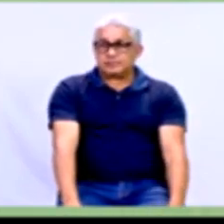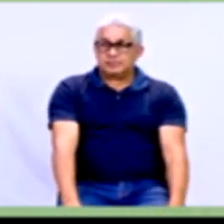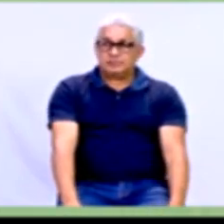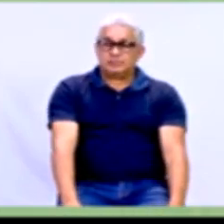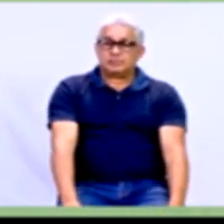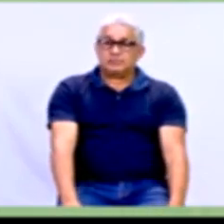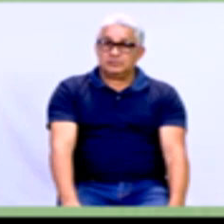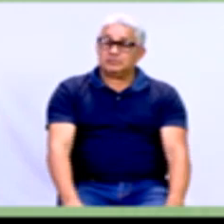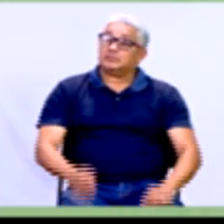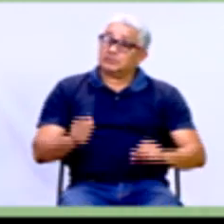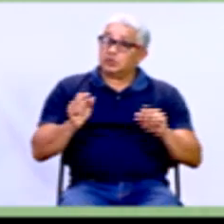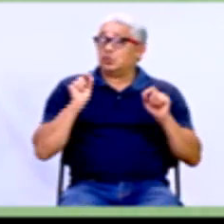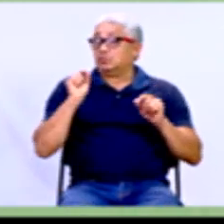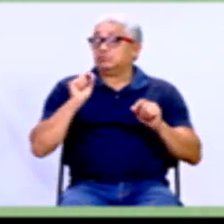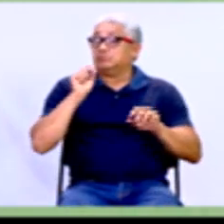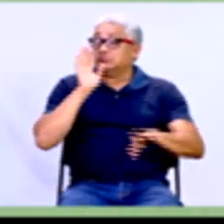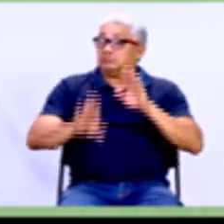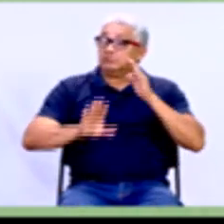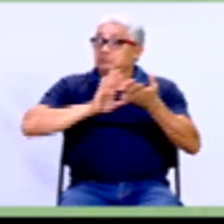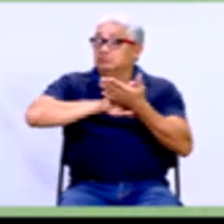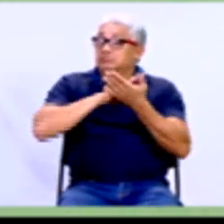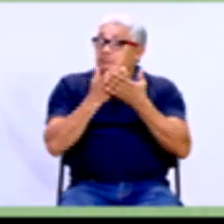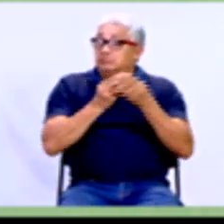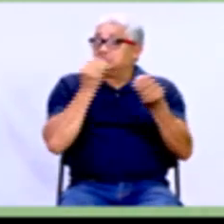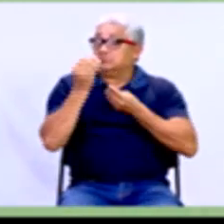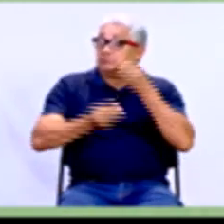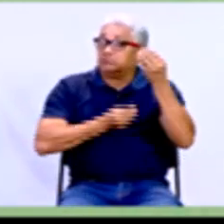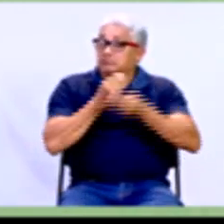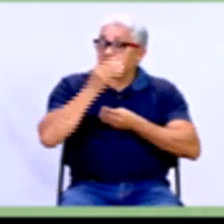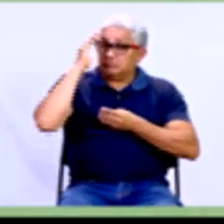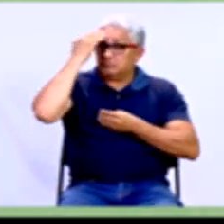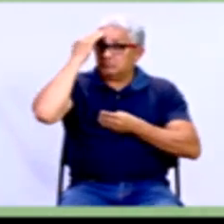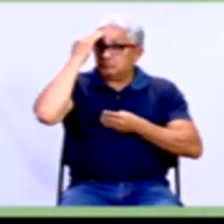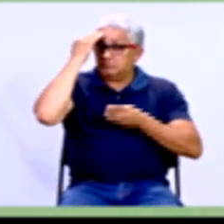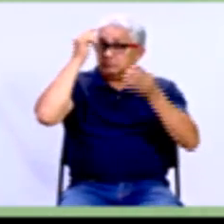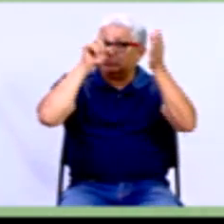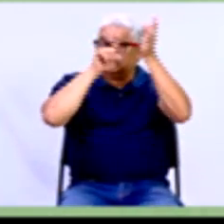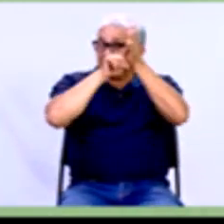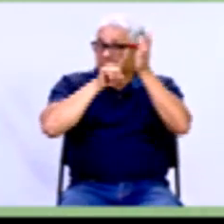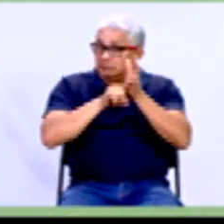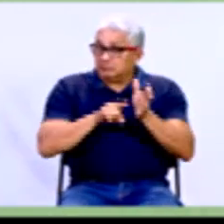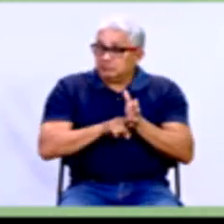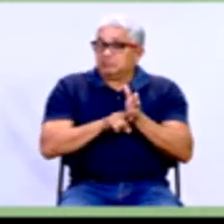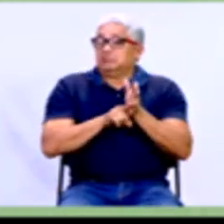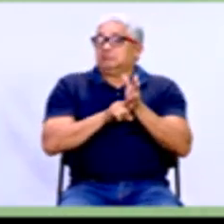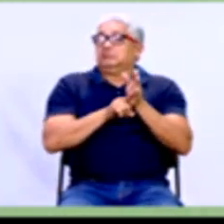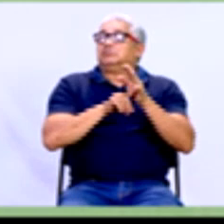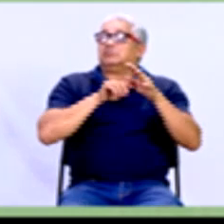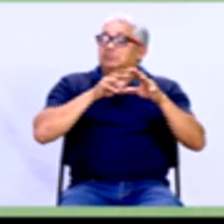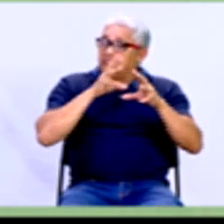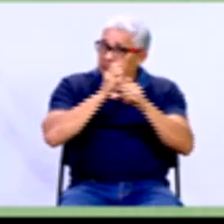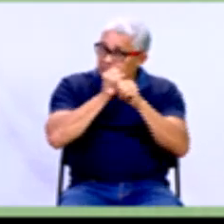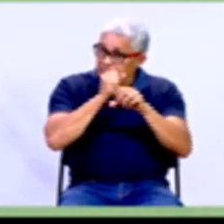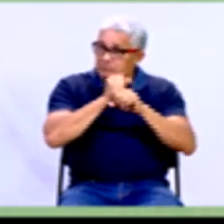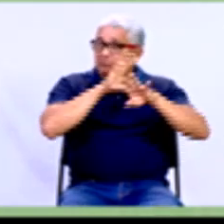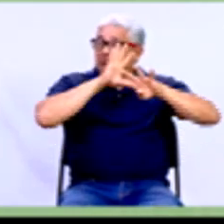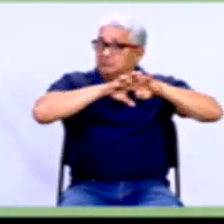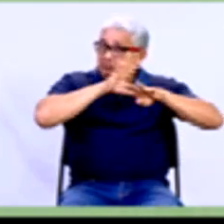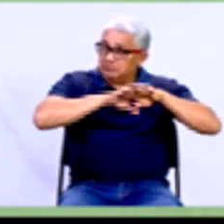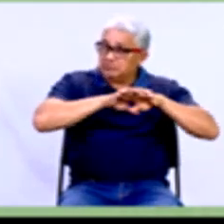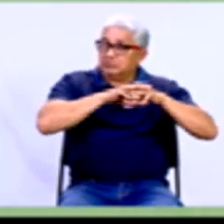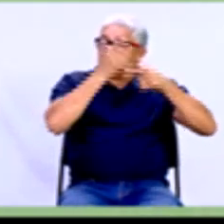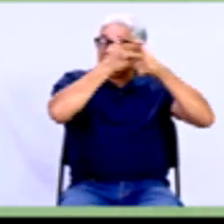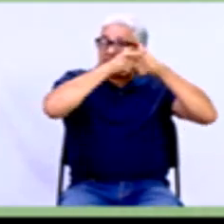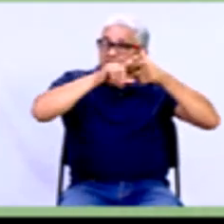gente interpretar a questão, tá? A gente saber, daí no caso, muito matemática aí, números divisores de